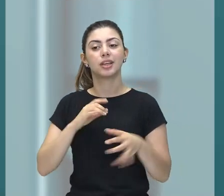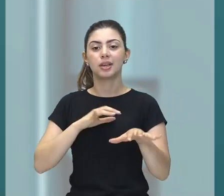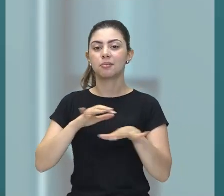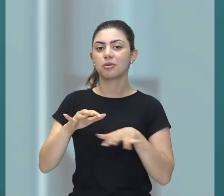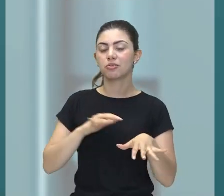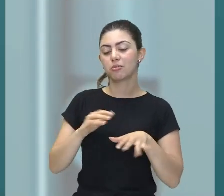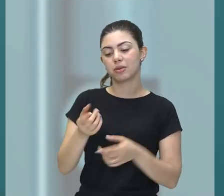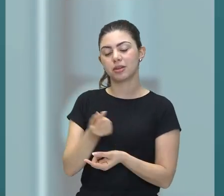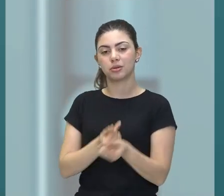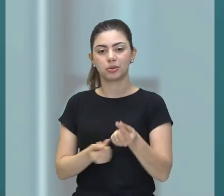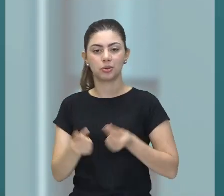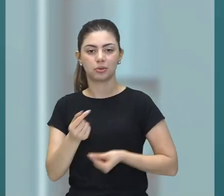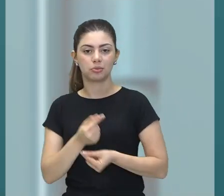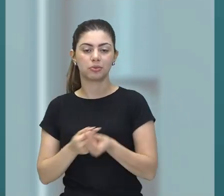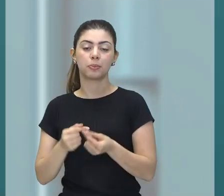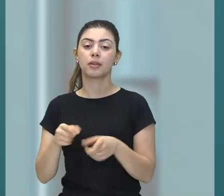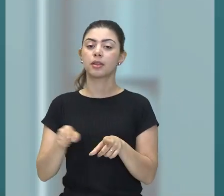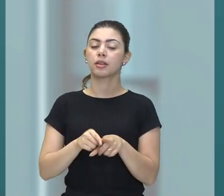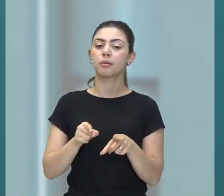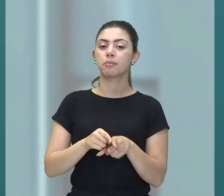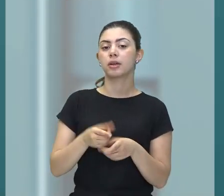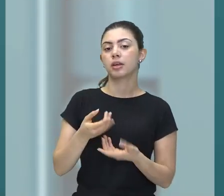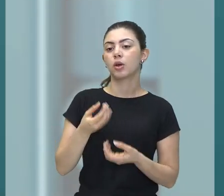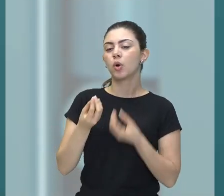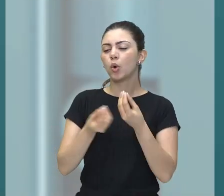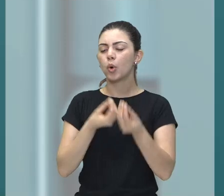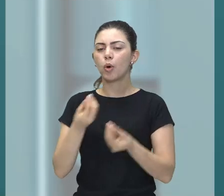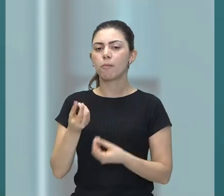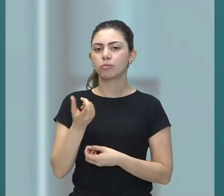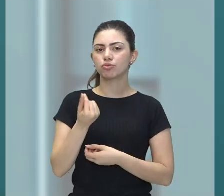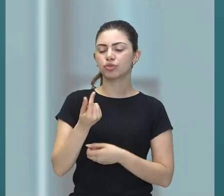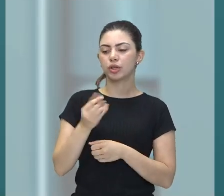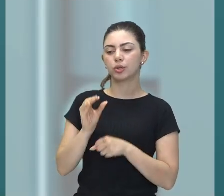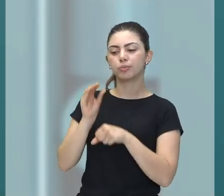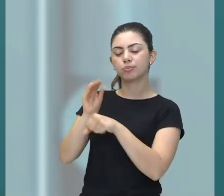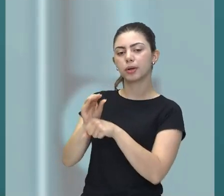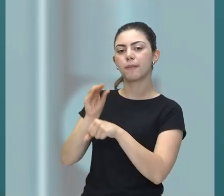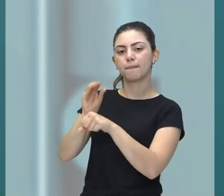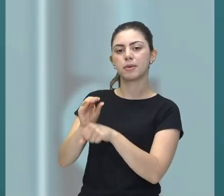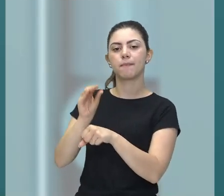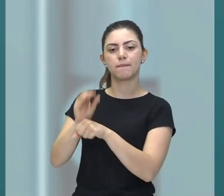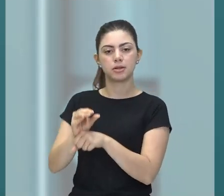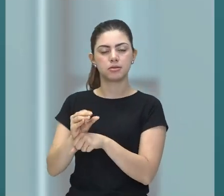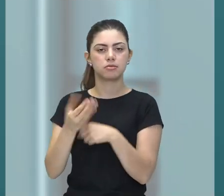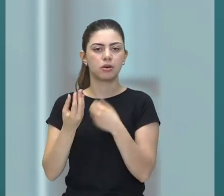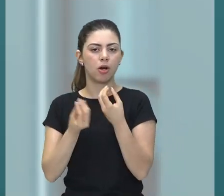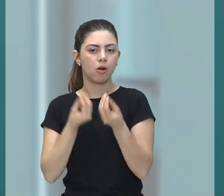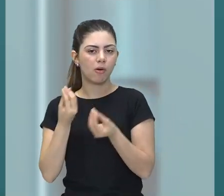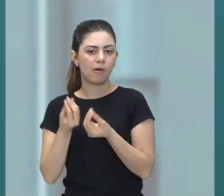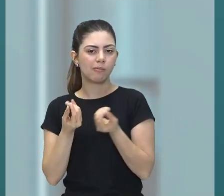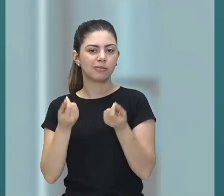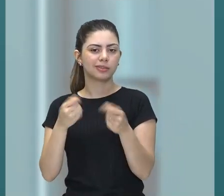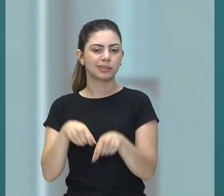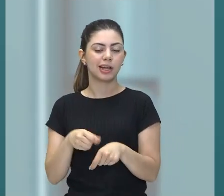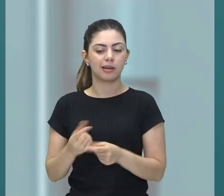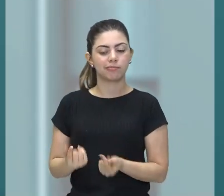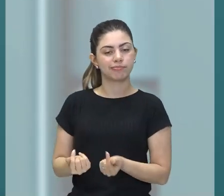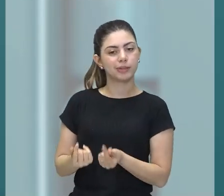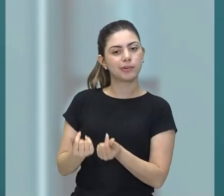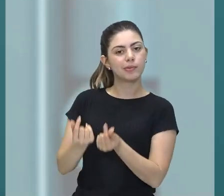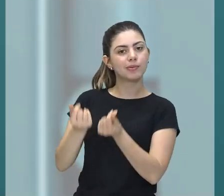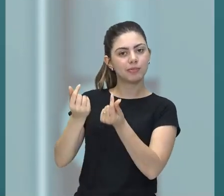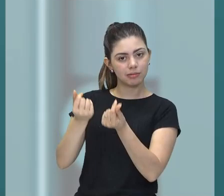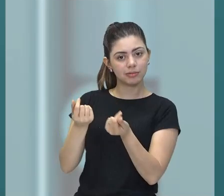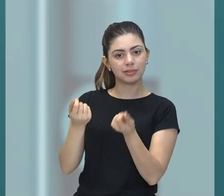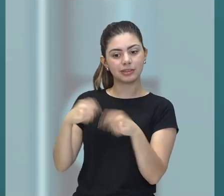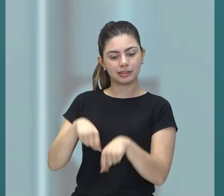movimentos. Patrocínio, né? Como que o patrocínio pode gerar ali uma renda em cima disso,